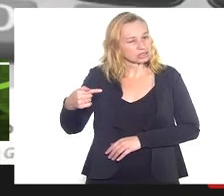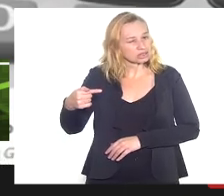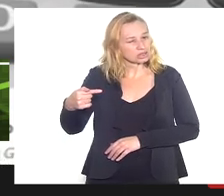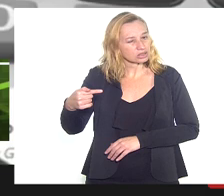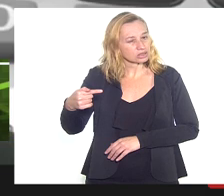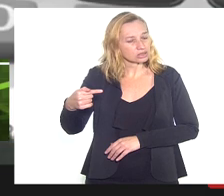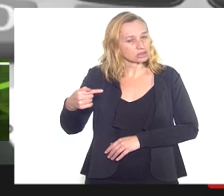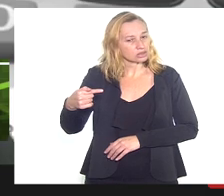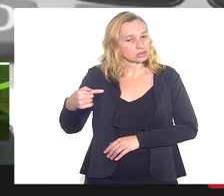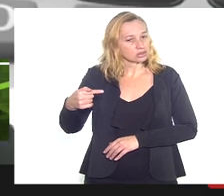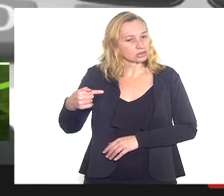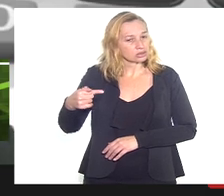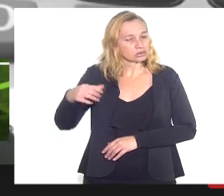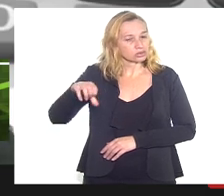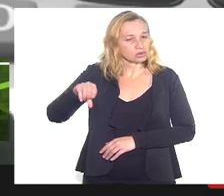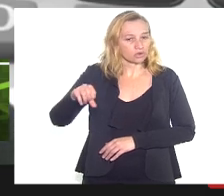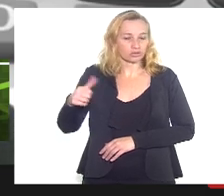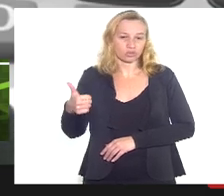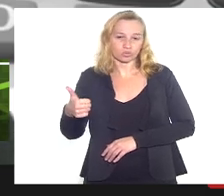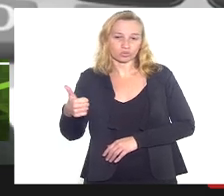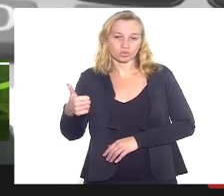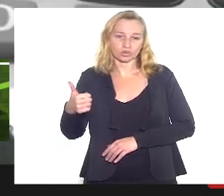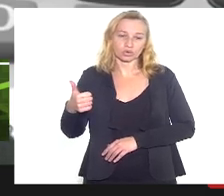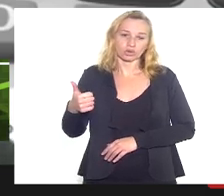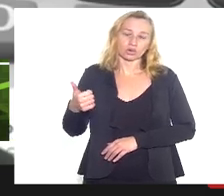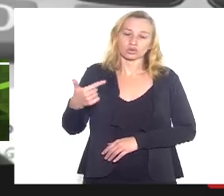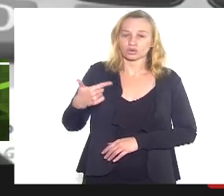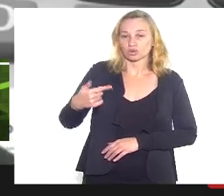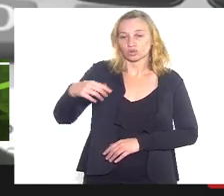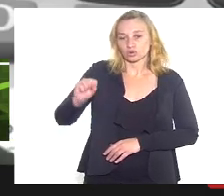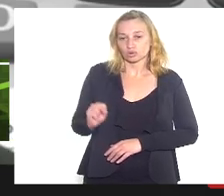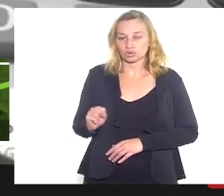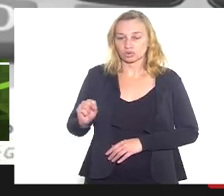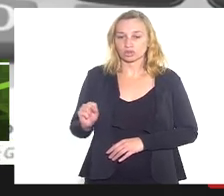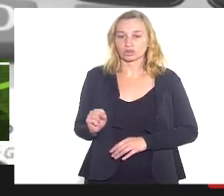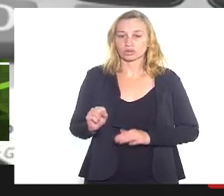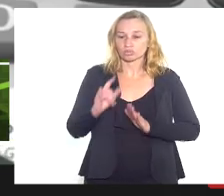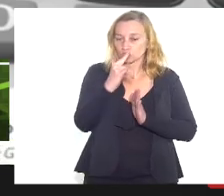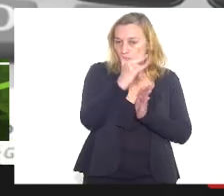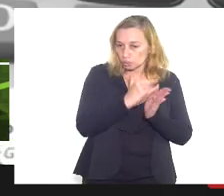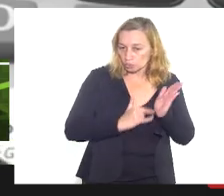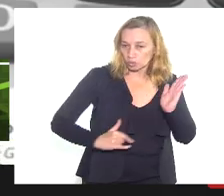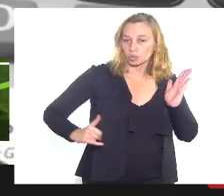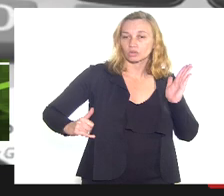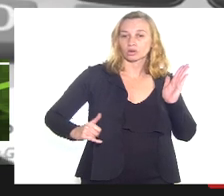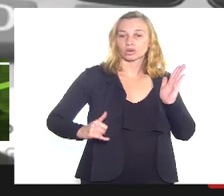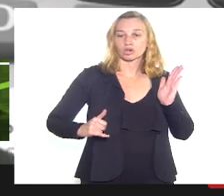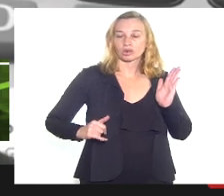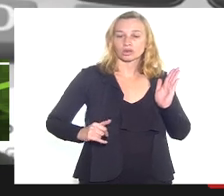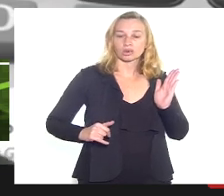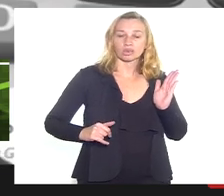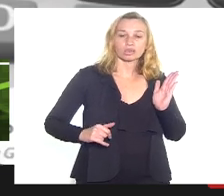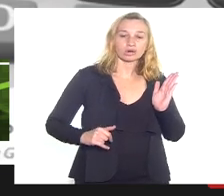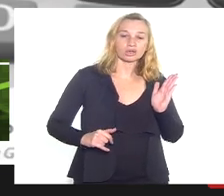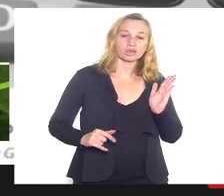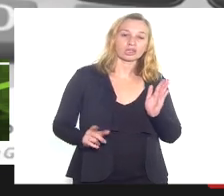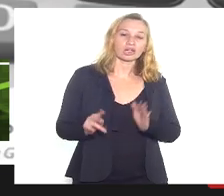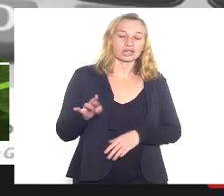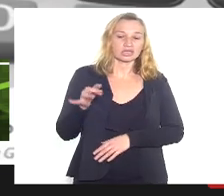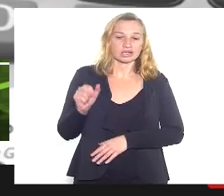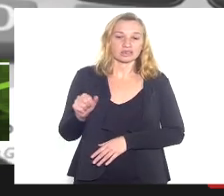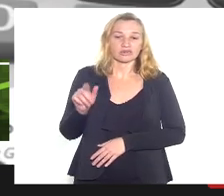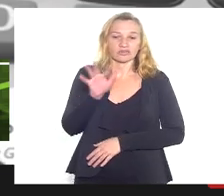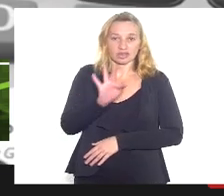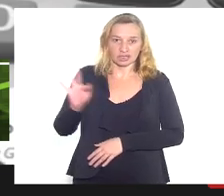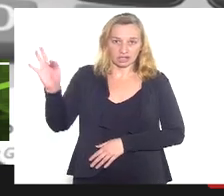2017-91-28, o qual remete a uma lista definida pela Receita